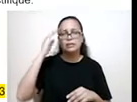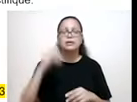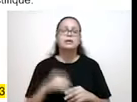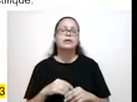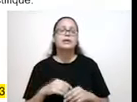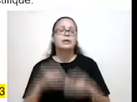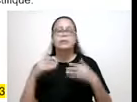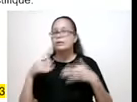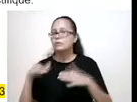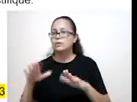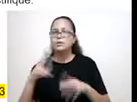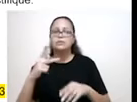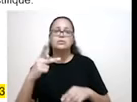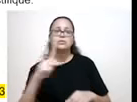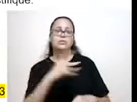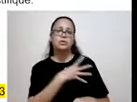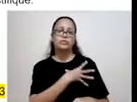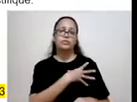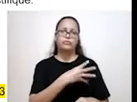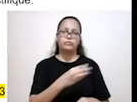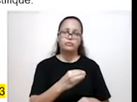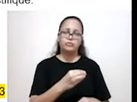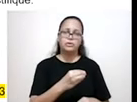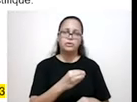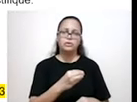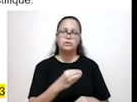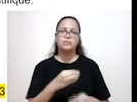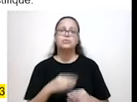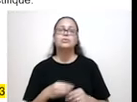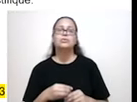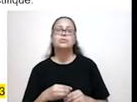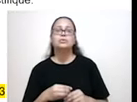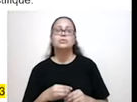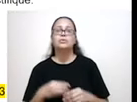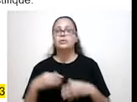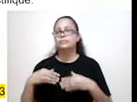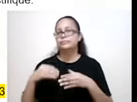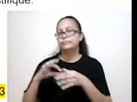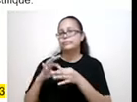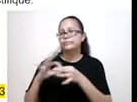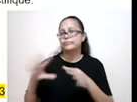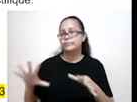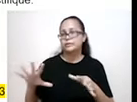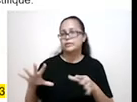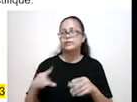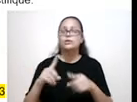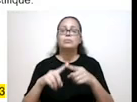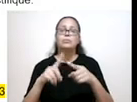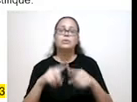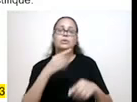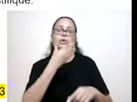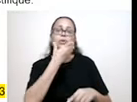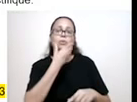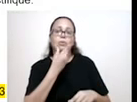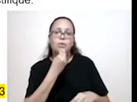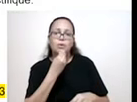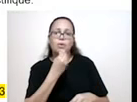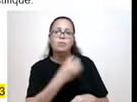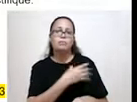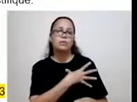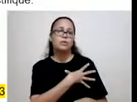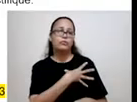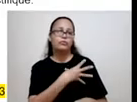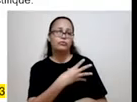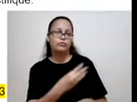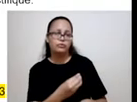poderia quase dizer que resultaria em um ser semelhante a Deus. De acordo com